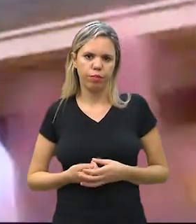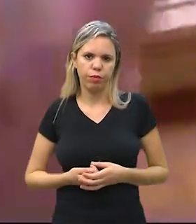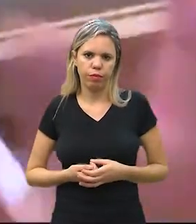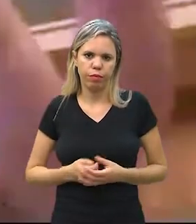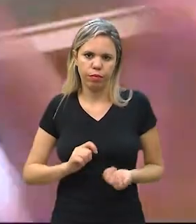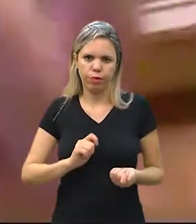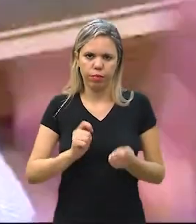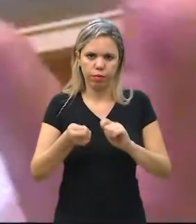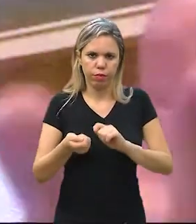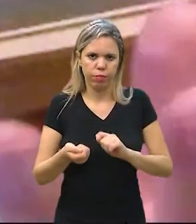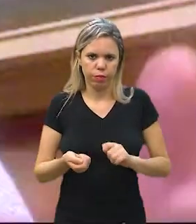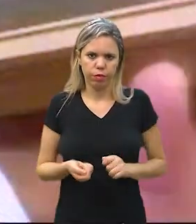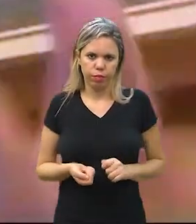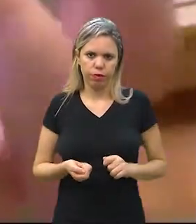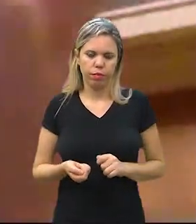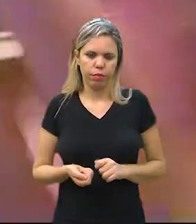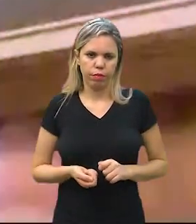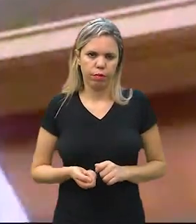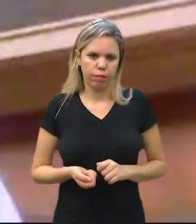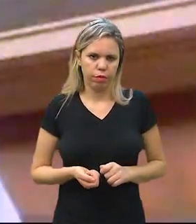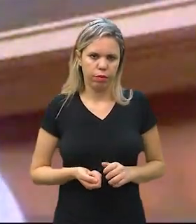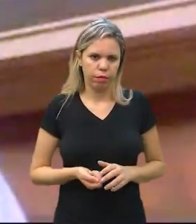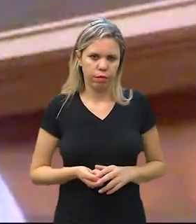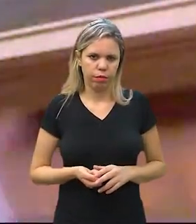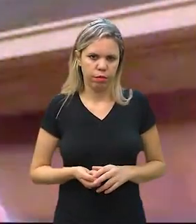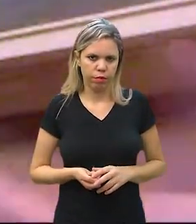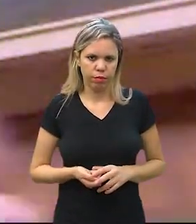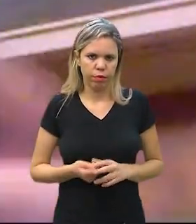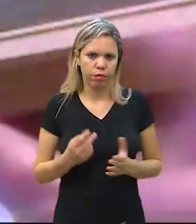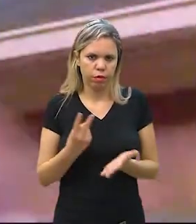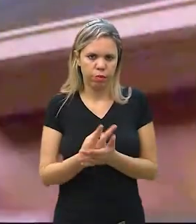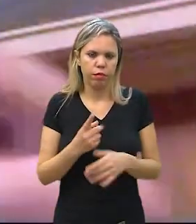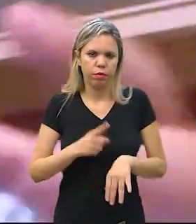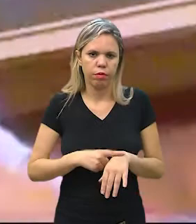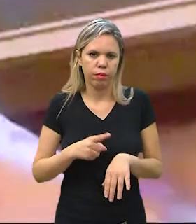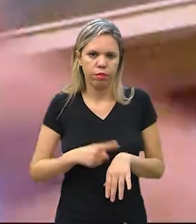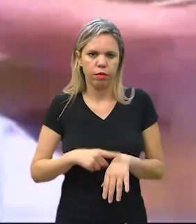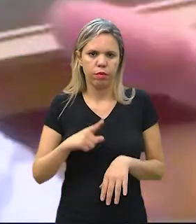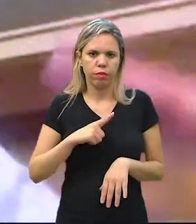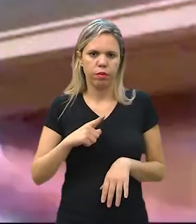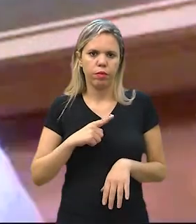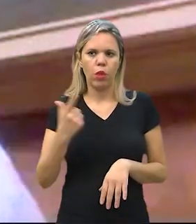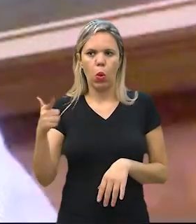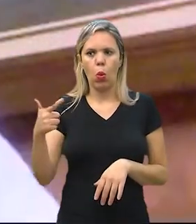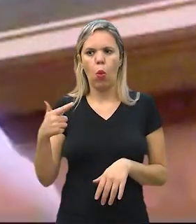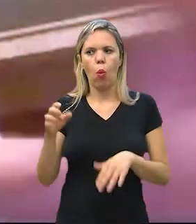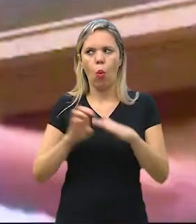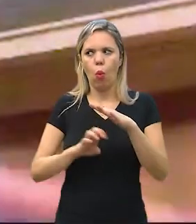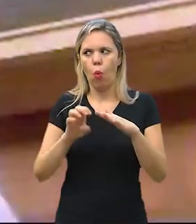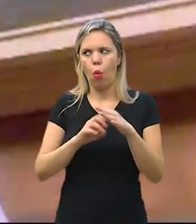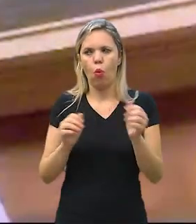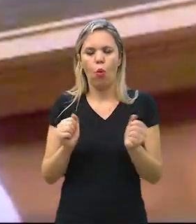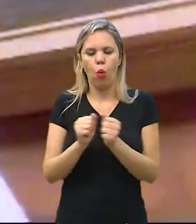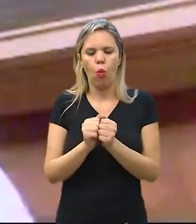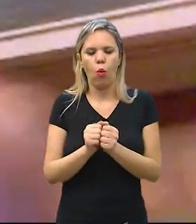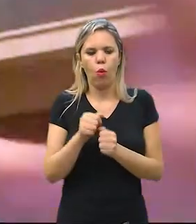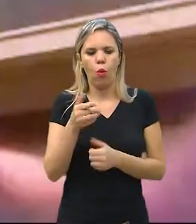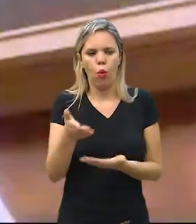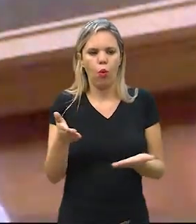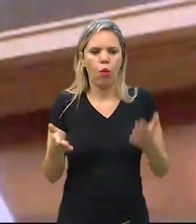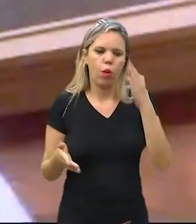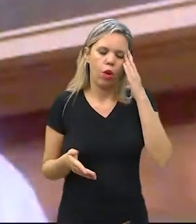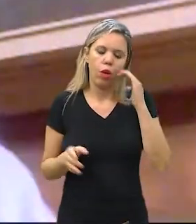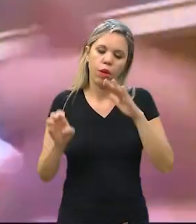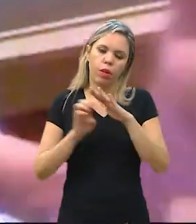é um lado, adaptação, adaptabilidade. E, ao mesmo tempo, quando você está com outras empresas junto com